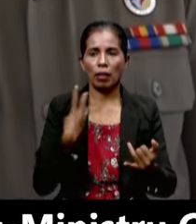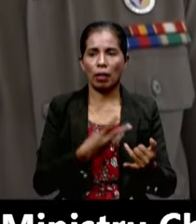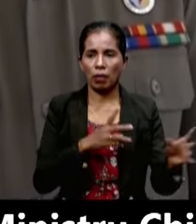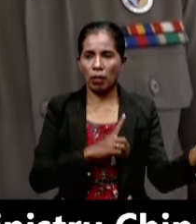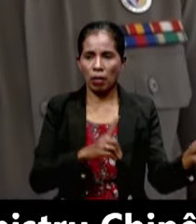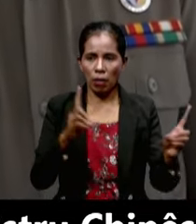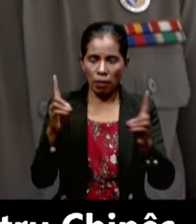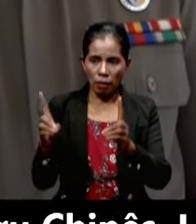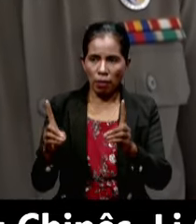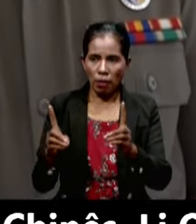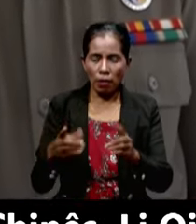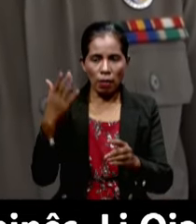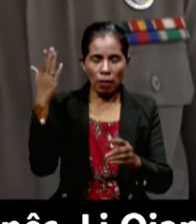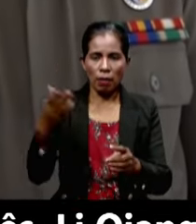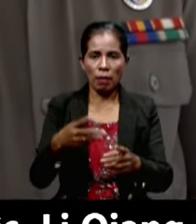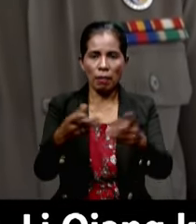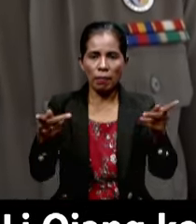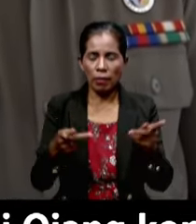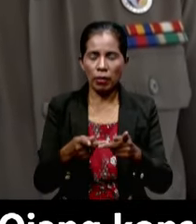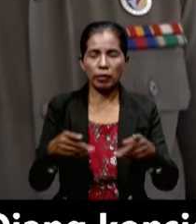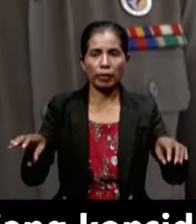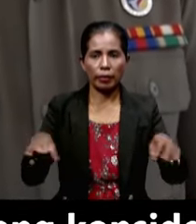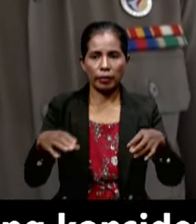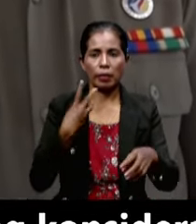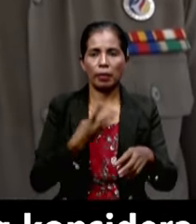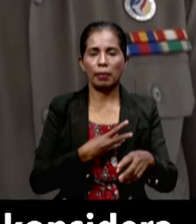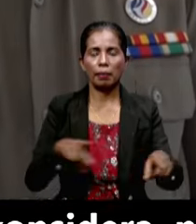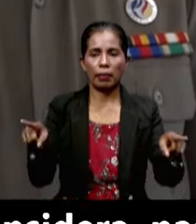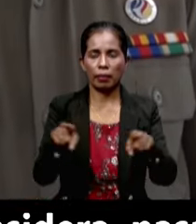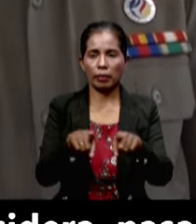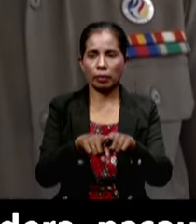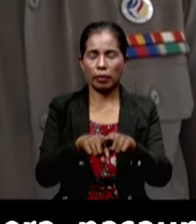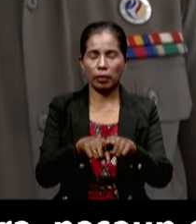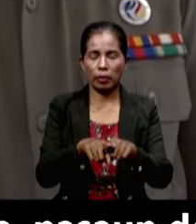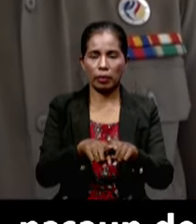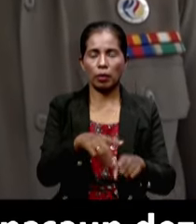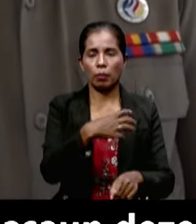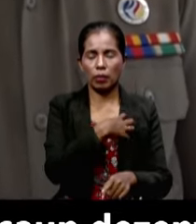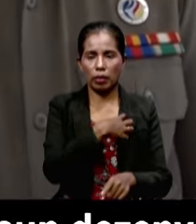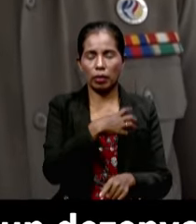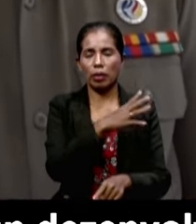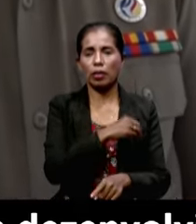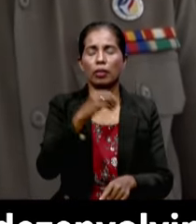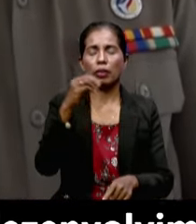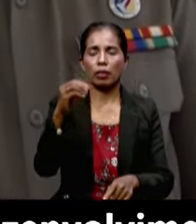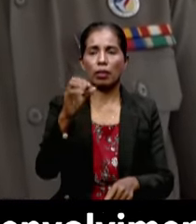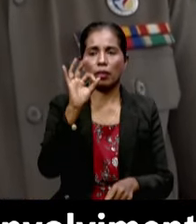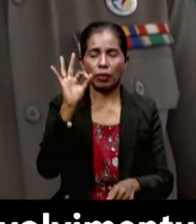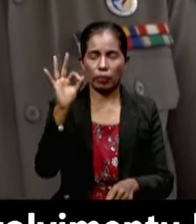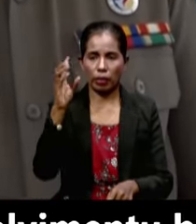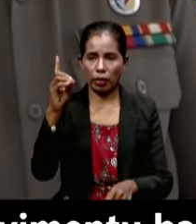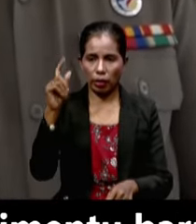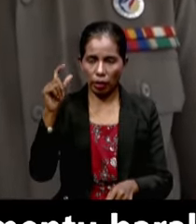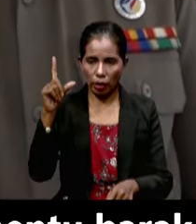implementa iha terreno. Sabemos essa orientação ida ba iha força rua tanto PNTL ou FDTL para aturune